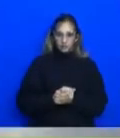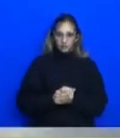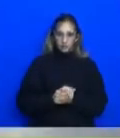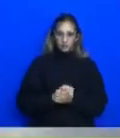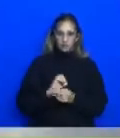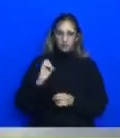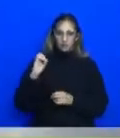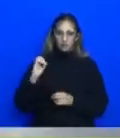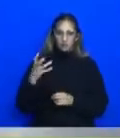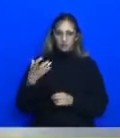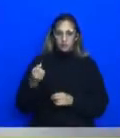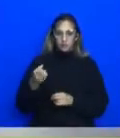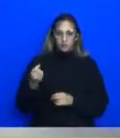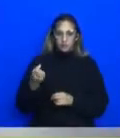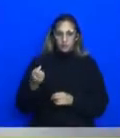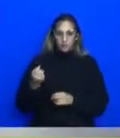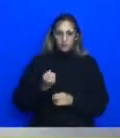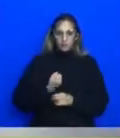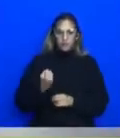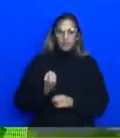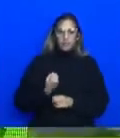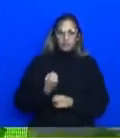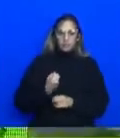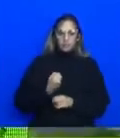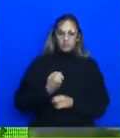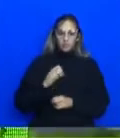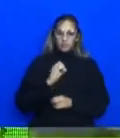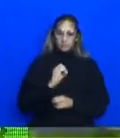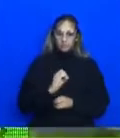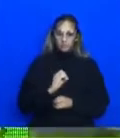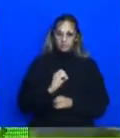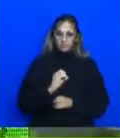Bola branca, número 0.